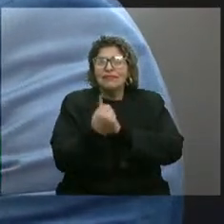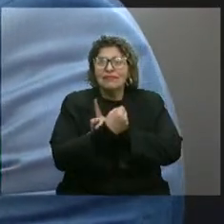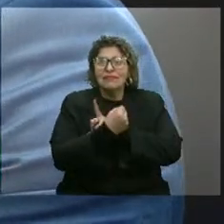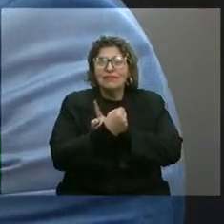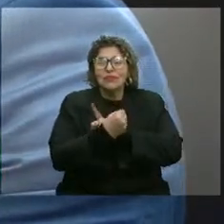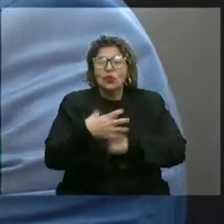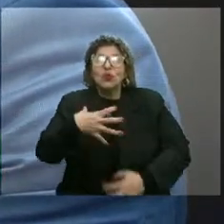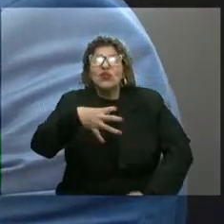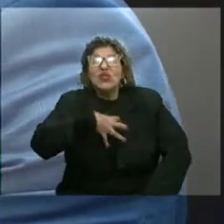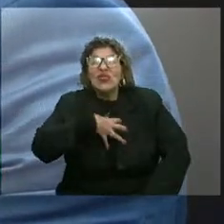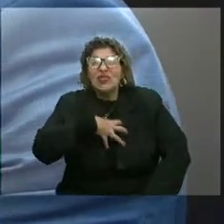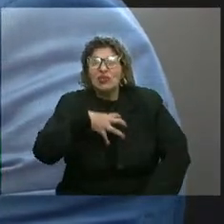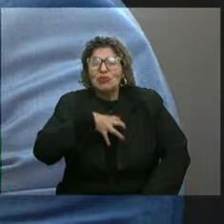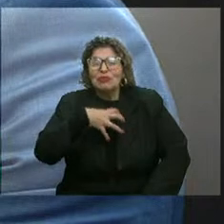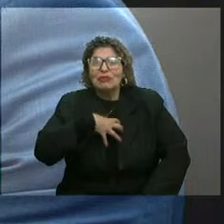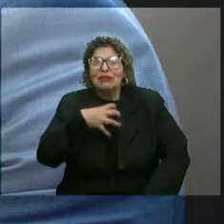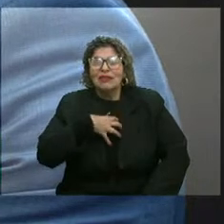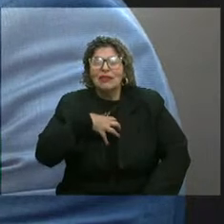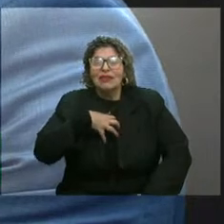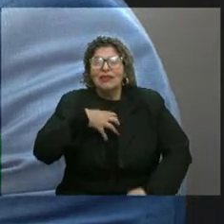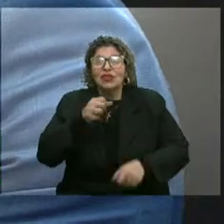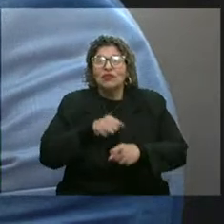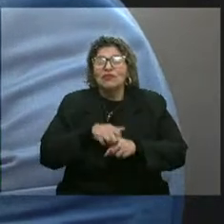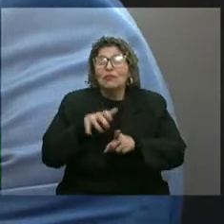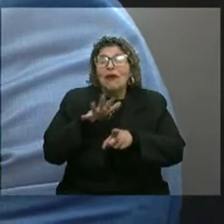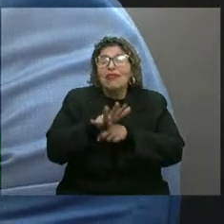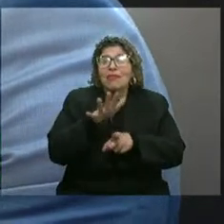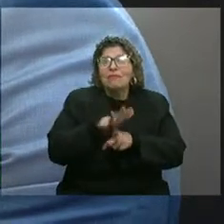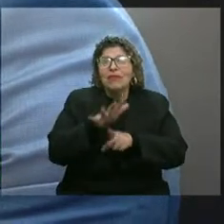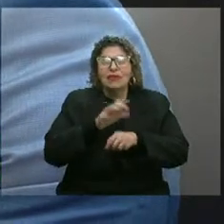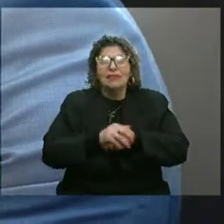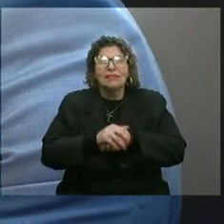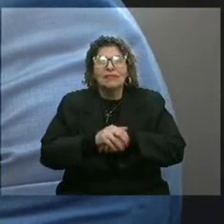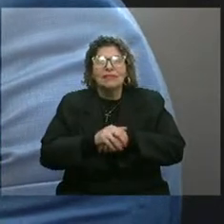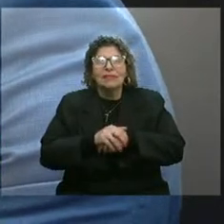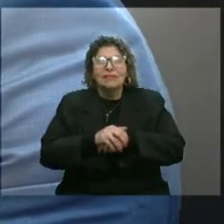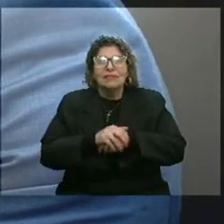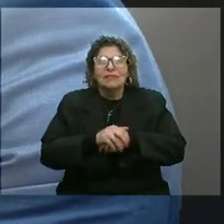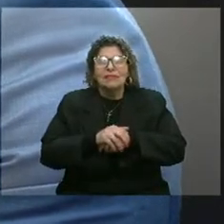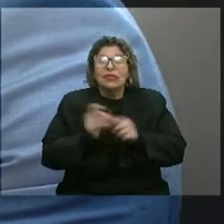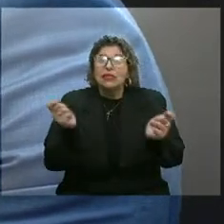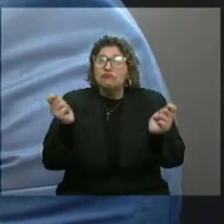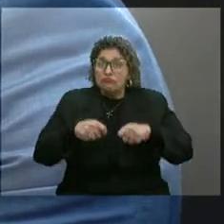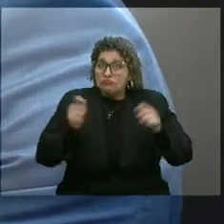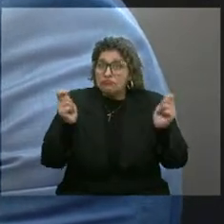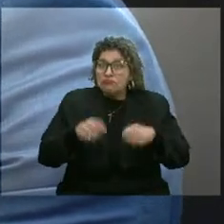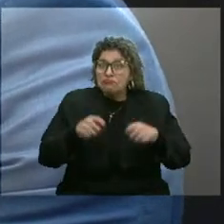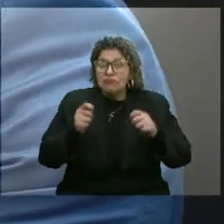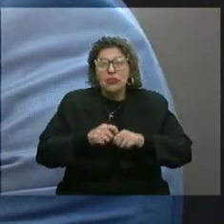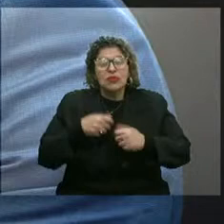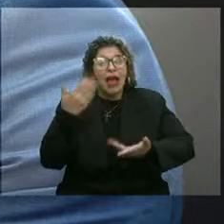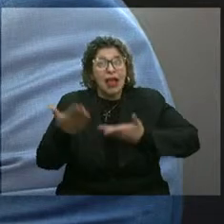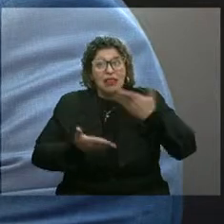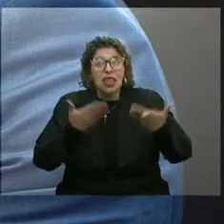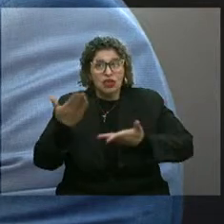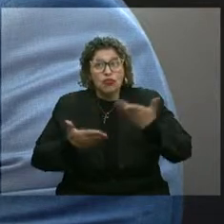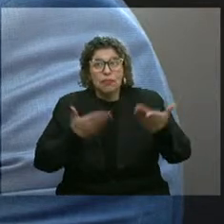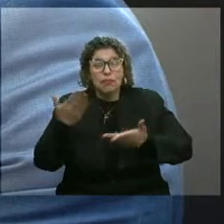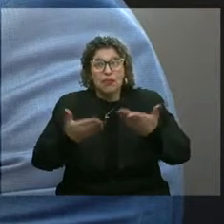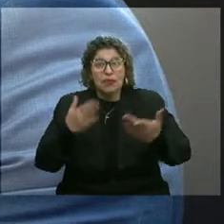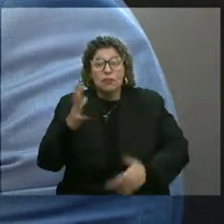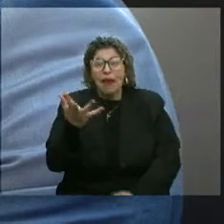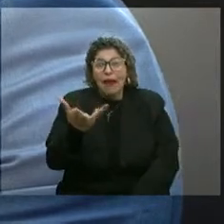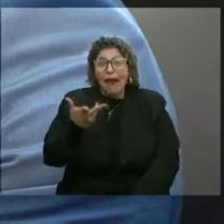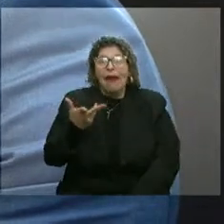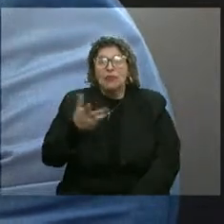um sentimento, uma demanda na sociedade de que há necessidade de atendimento, não é, mais